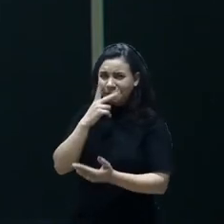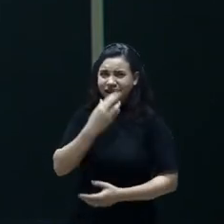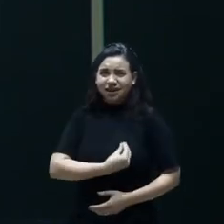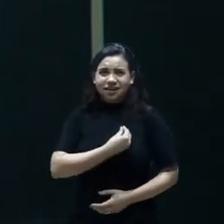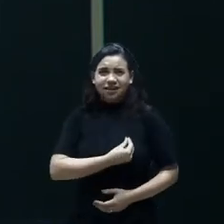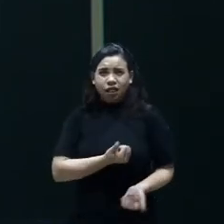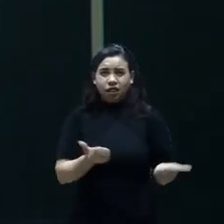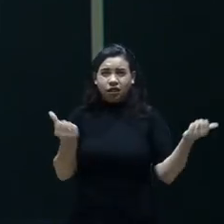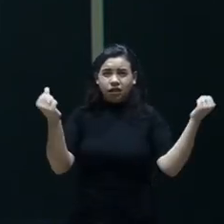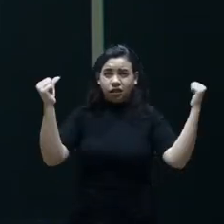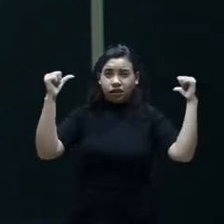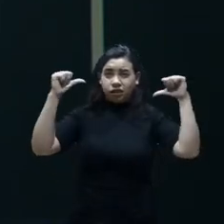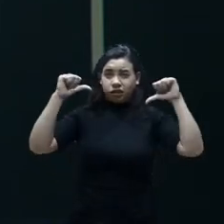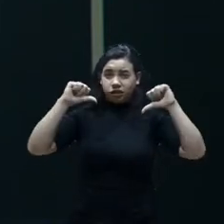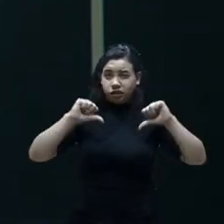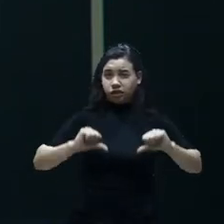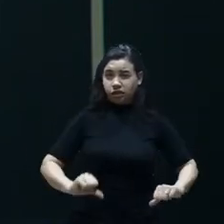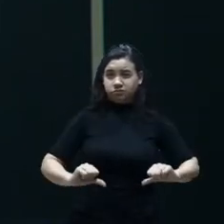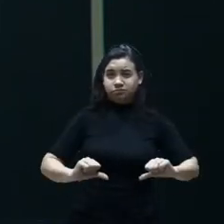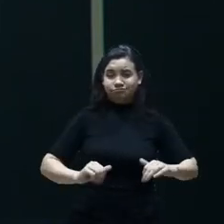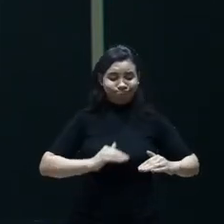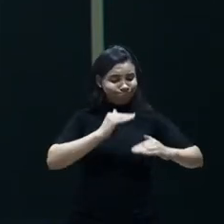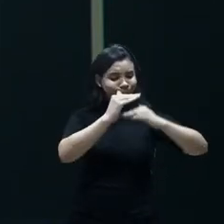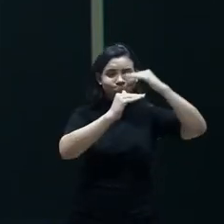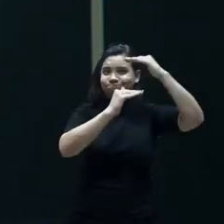As minhas decisões são um fracasso.